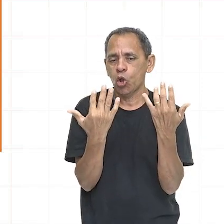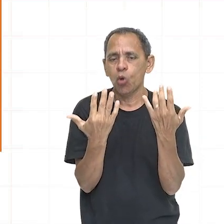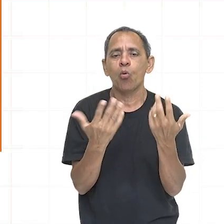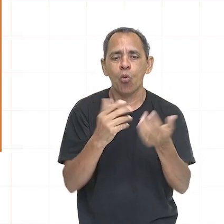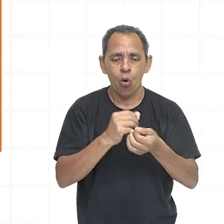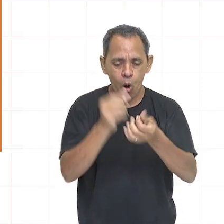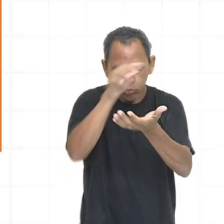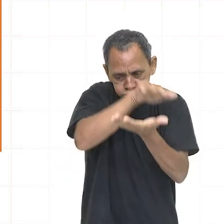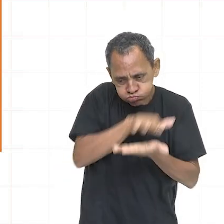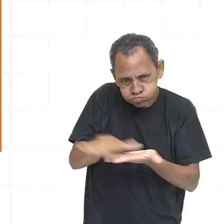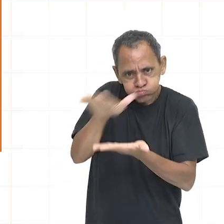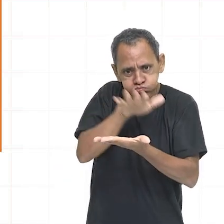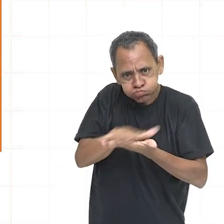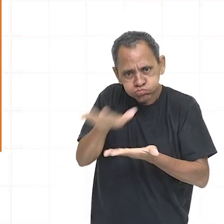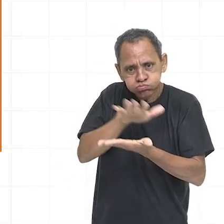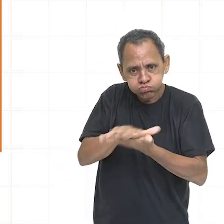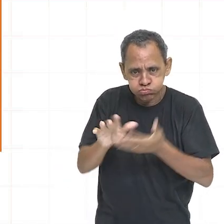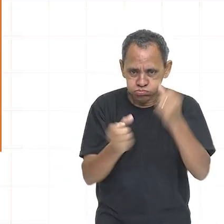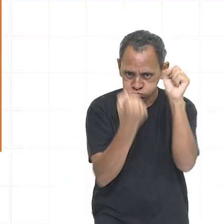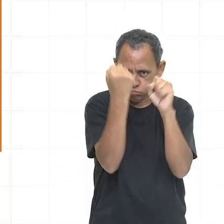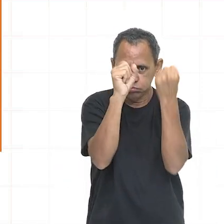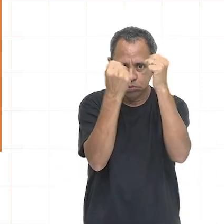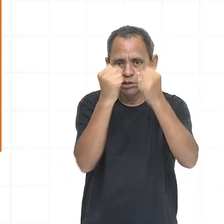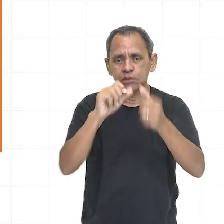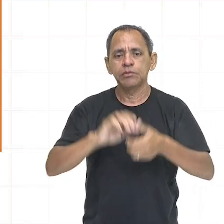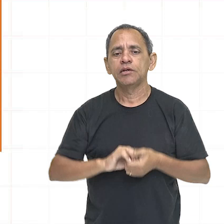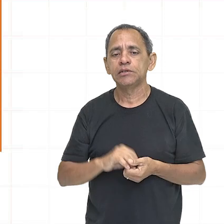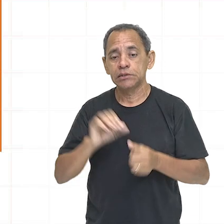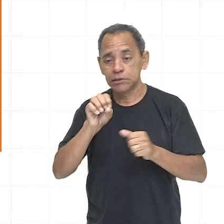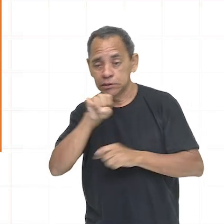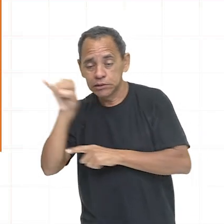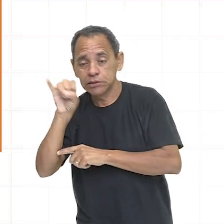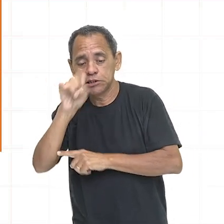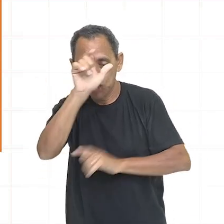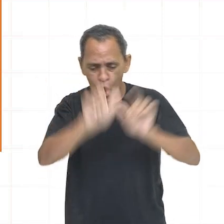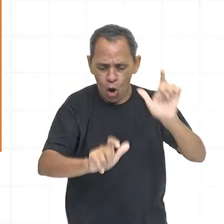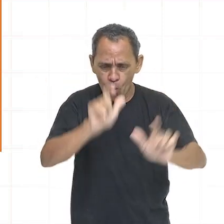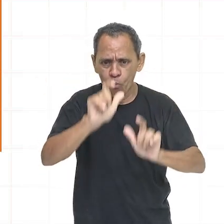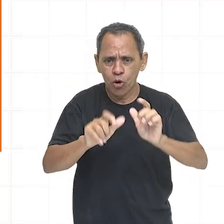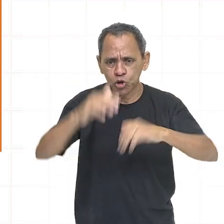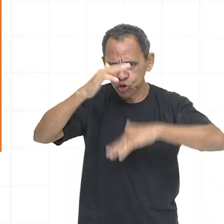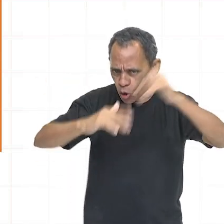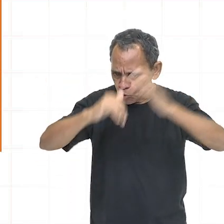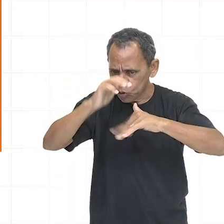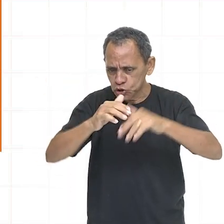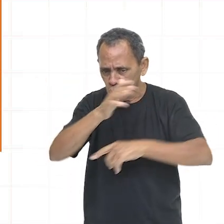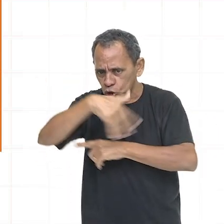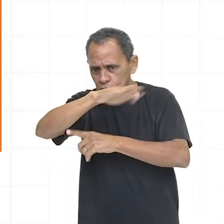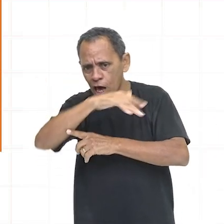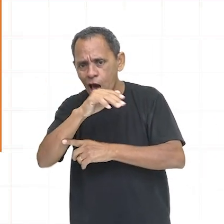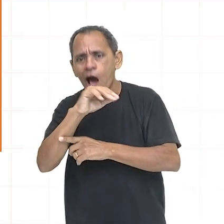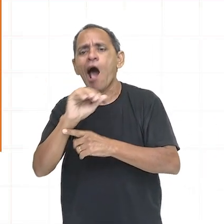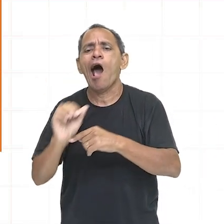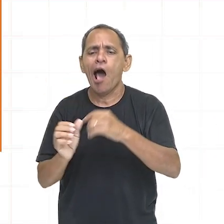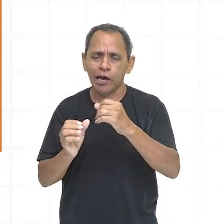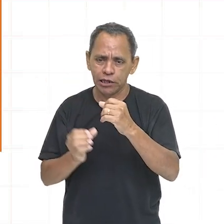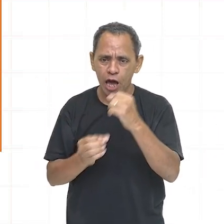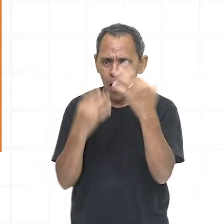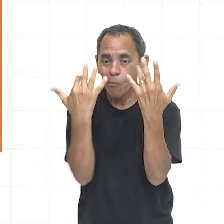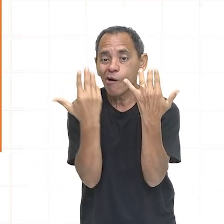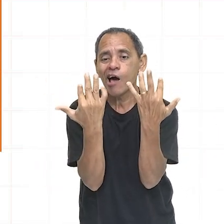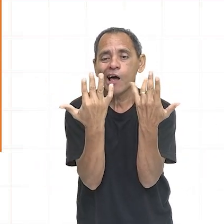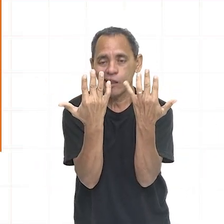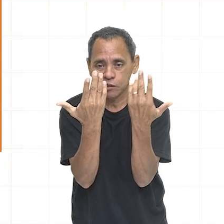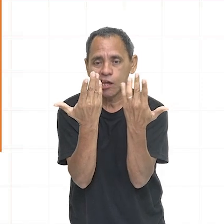Enquanto o artesão ali, ele faz 1, 2 objetos, na indústria já começa a aumentar, já vai para 10,